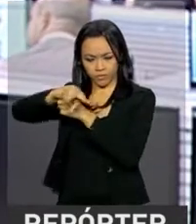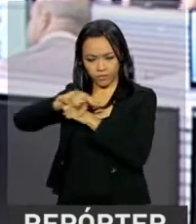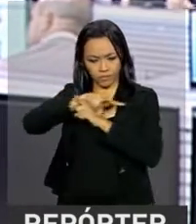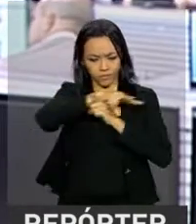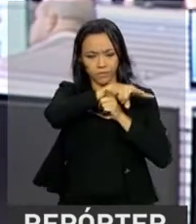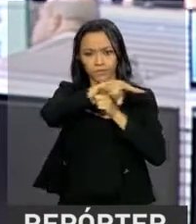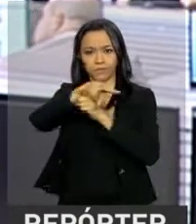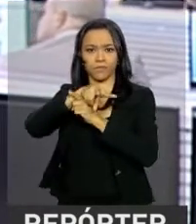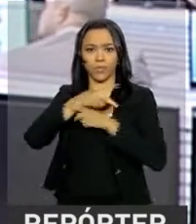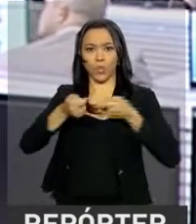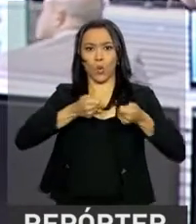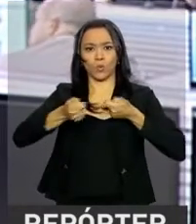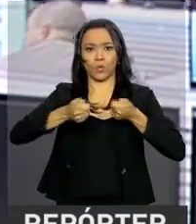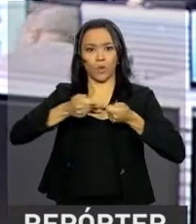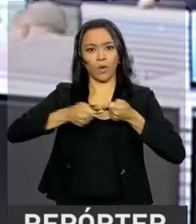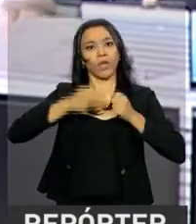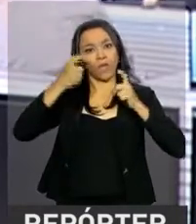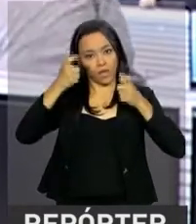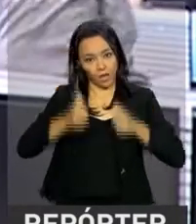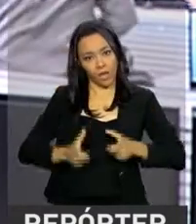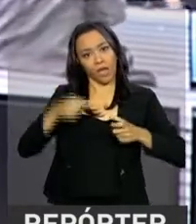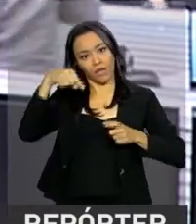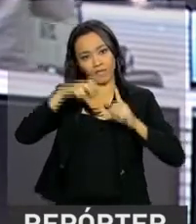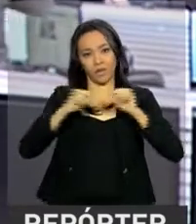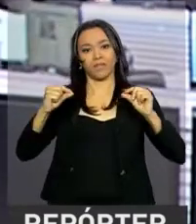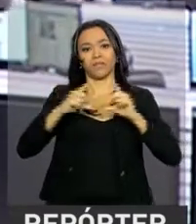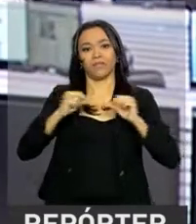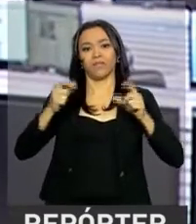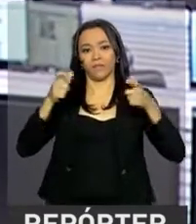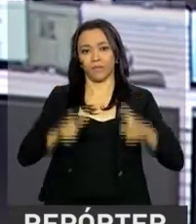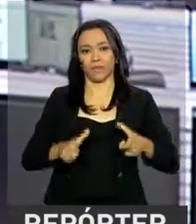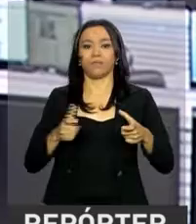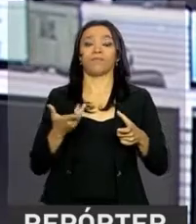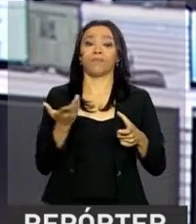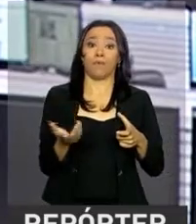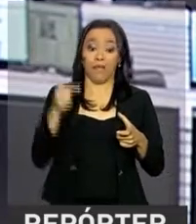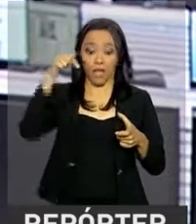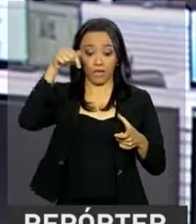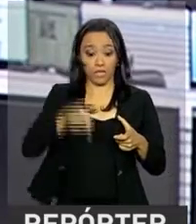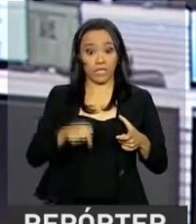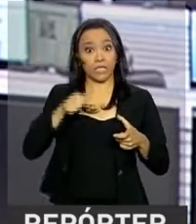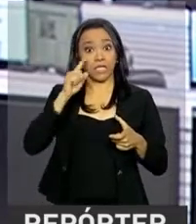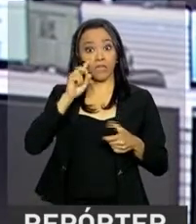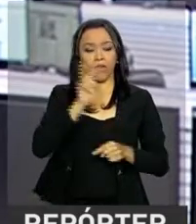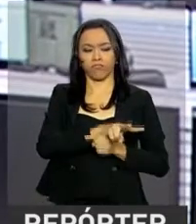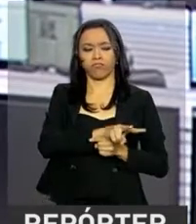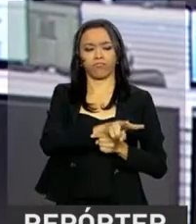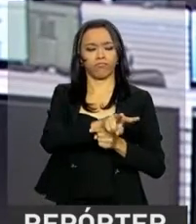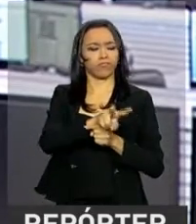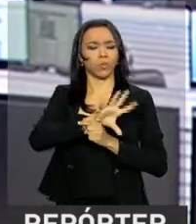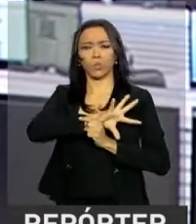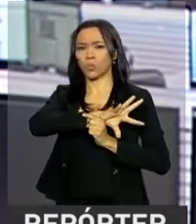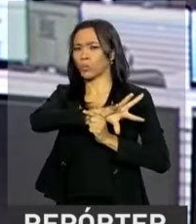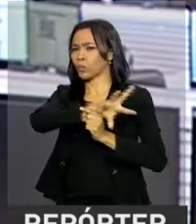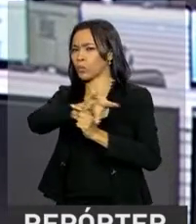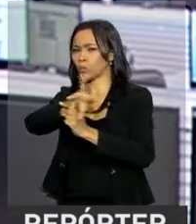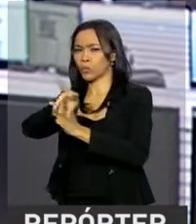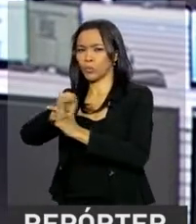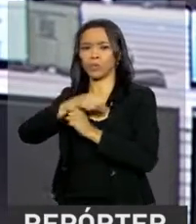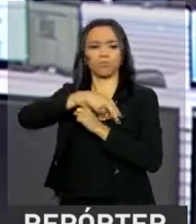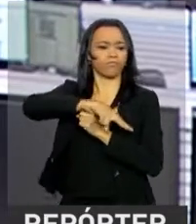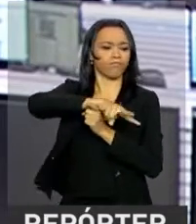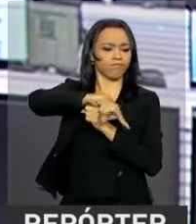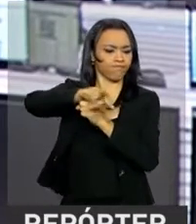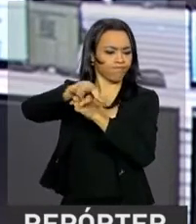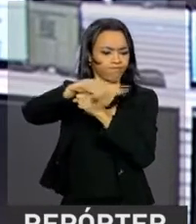que fica aqui no setor policial sul em brasília e é aqui que vai funcionar todo o sistema de monitoramento